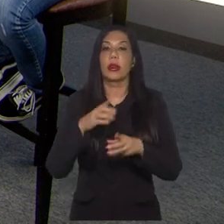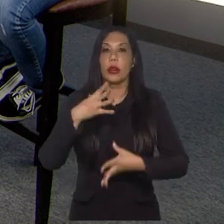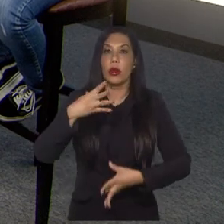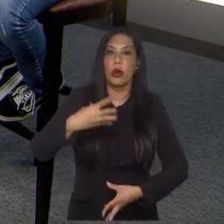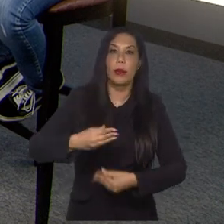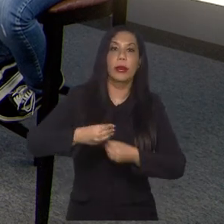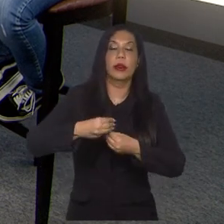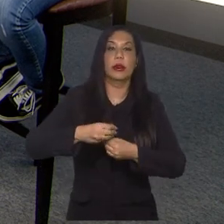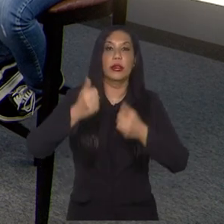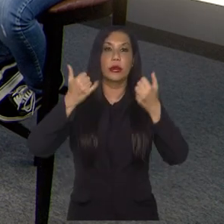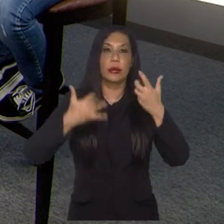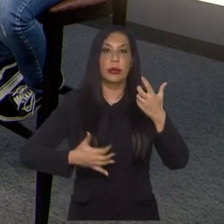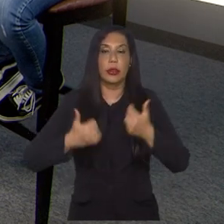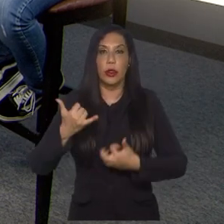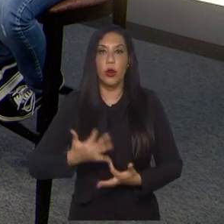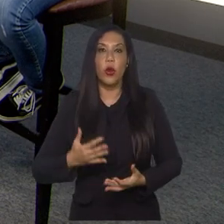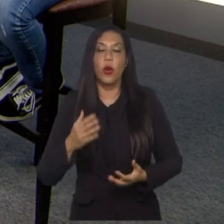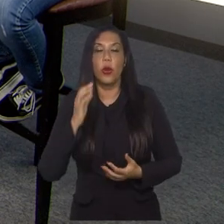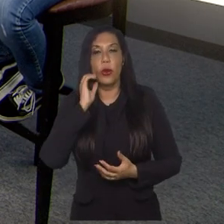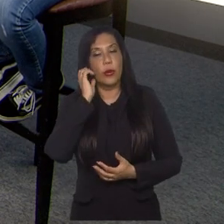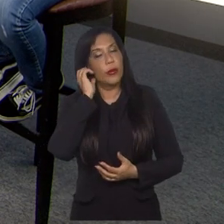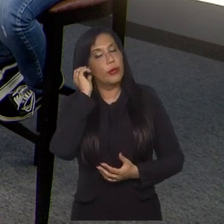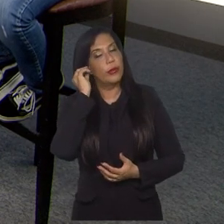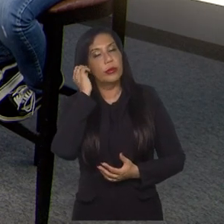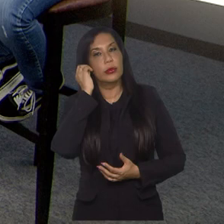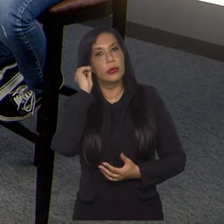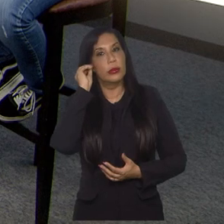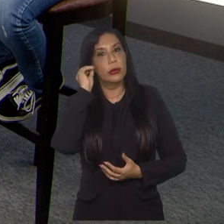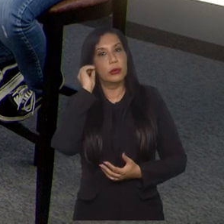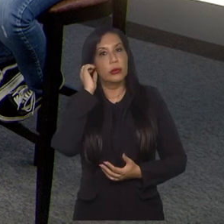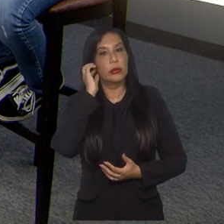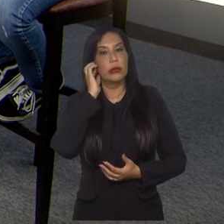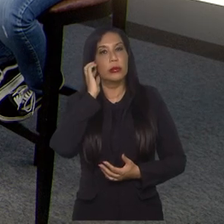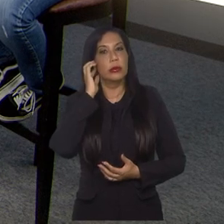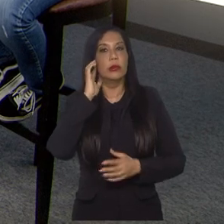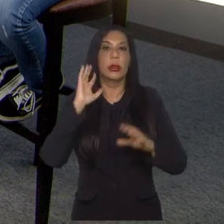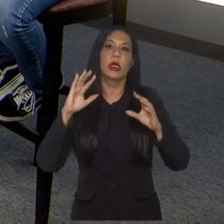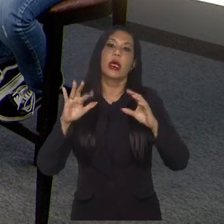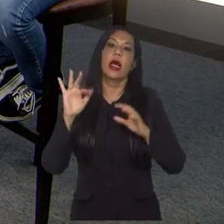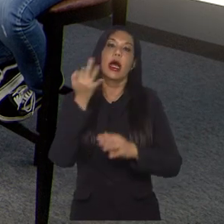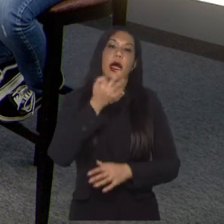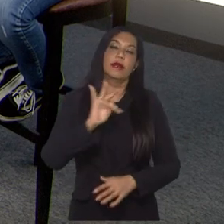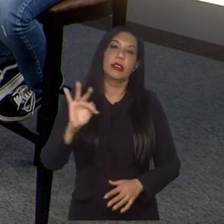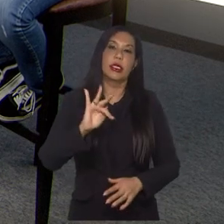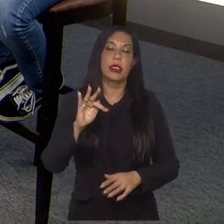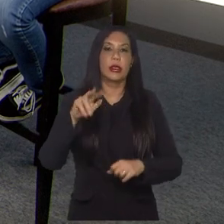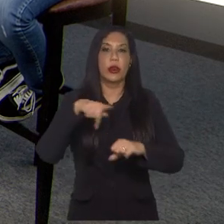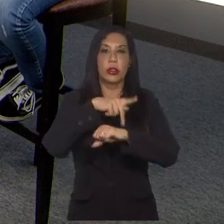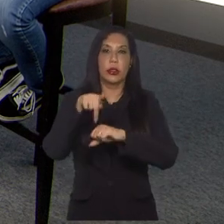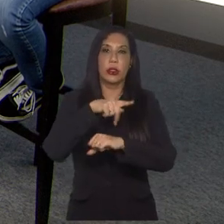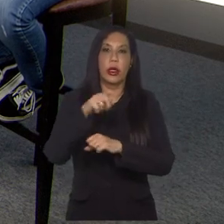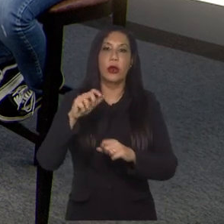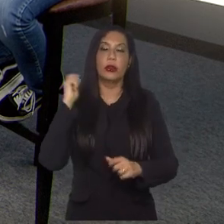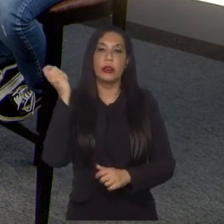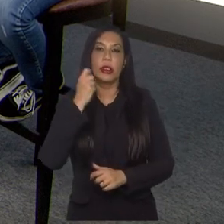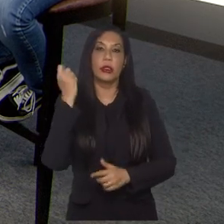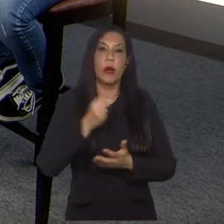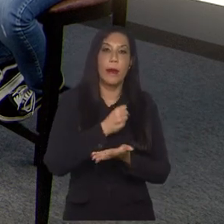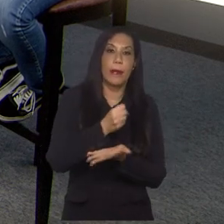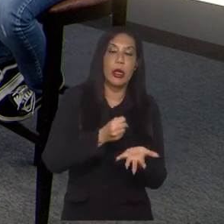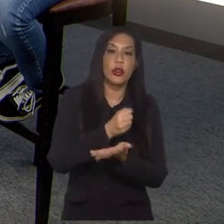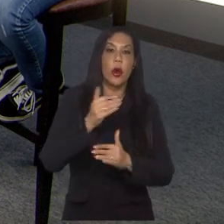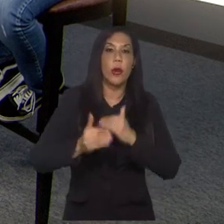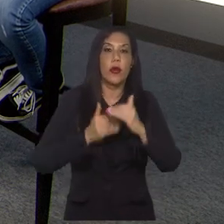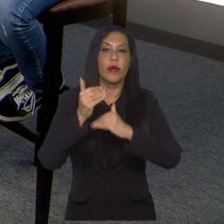o que a Isabelle já colocou, como a atenção da Federação Nacional para as suas seleções de base, para o desenvolvimento